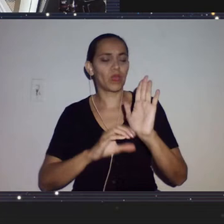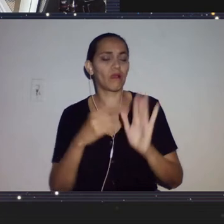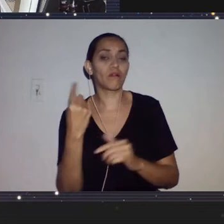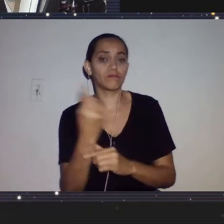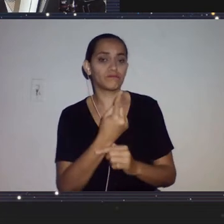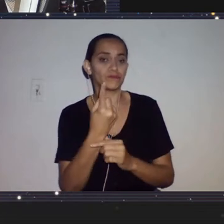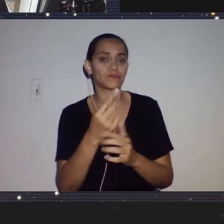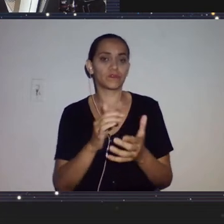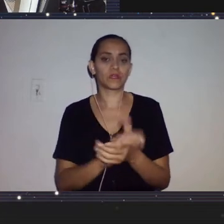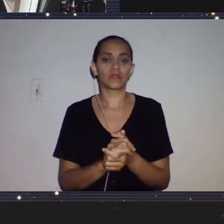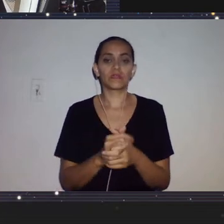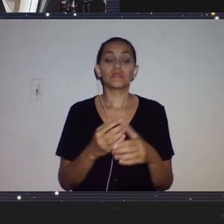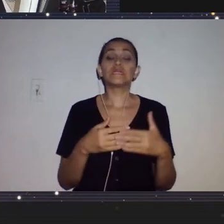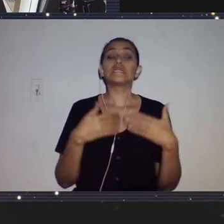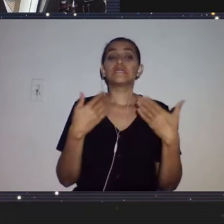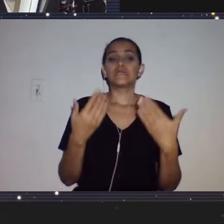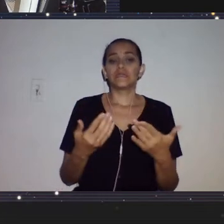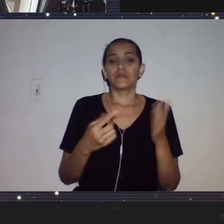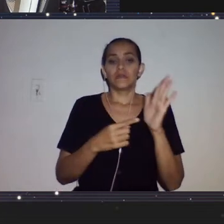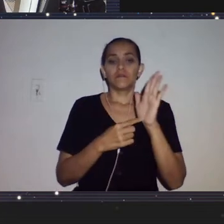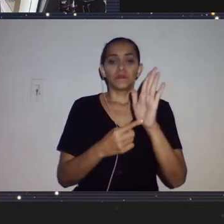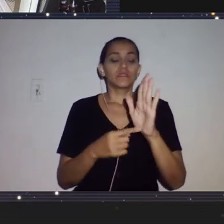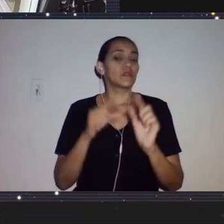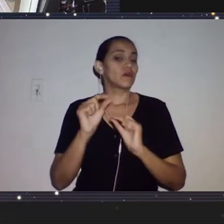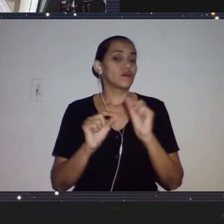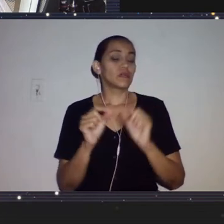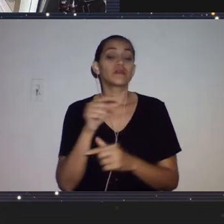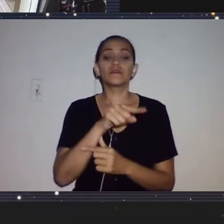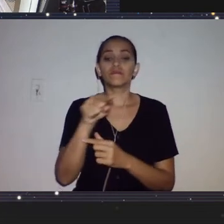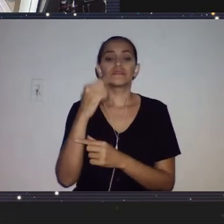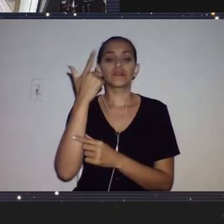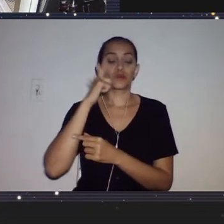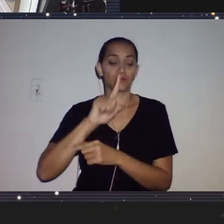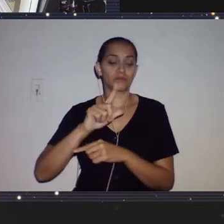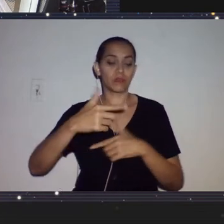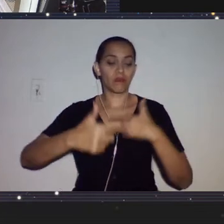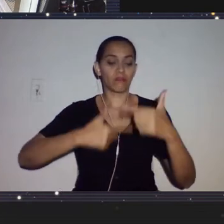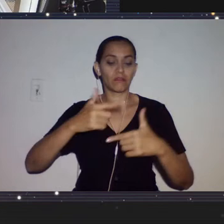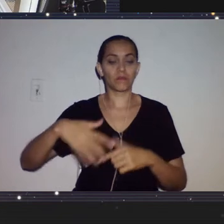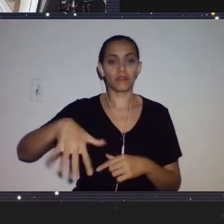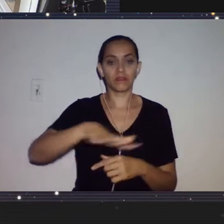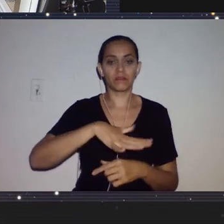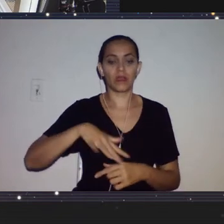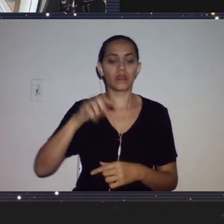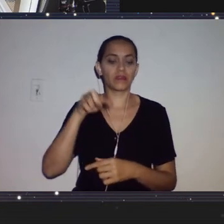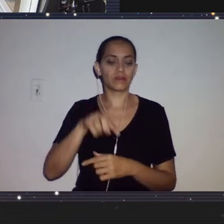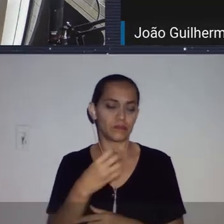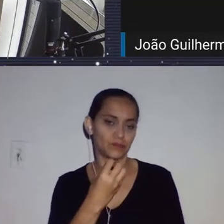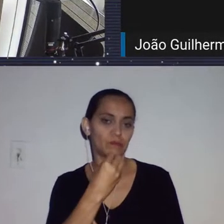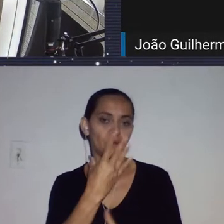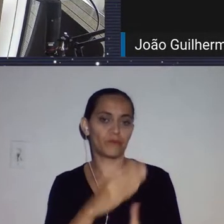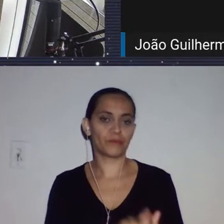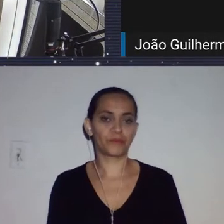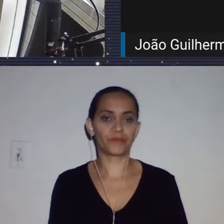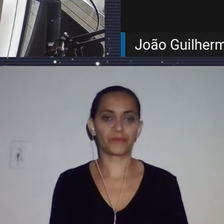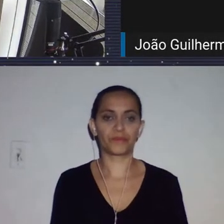mostrar que você consegue trabalhar na área. É uma boa.